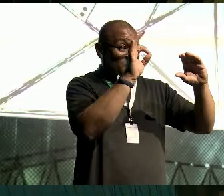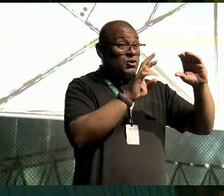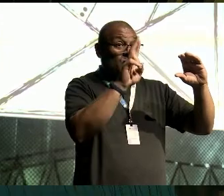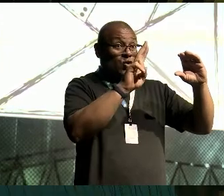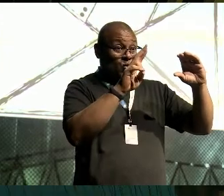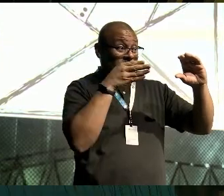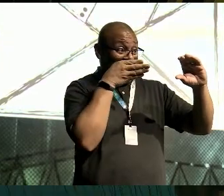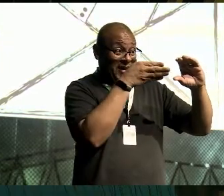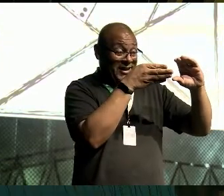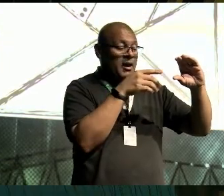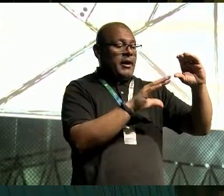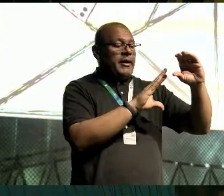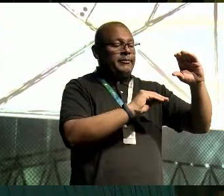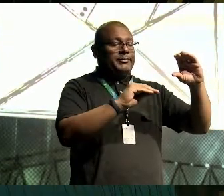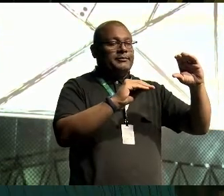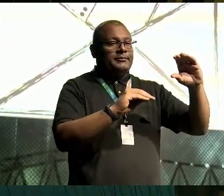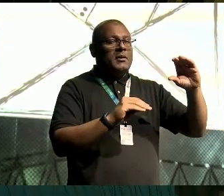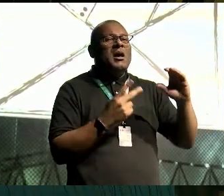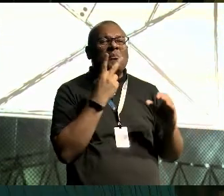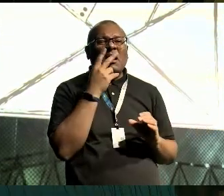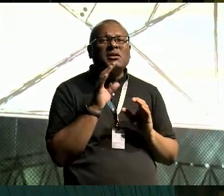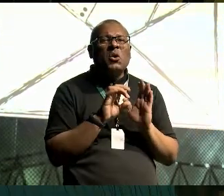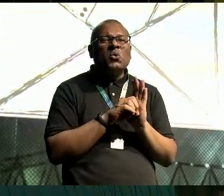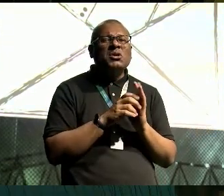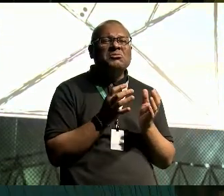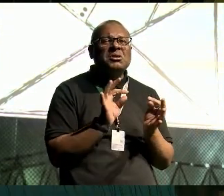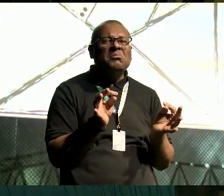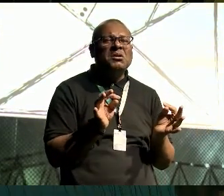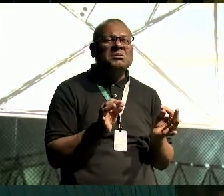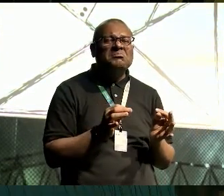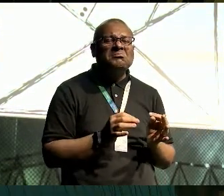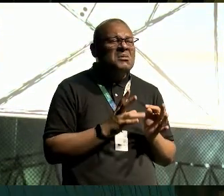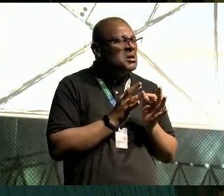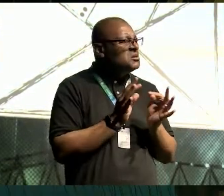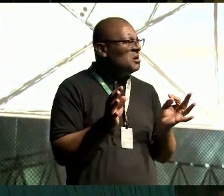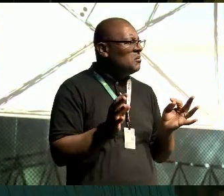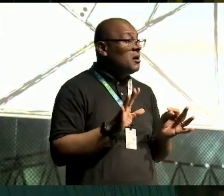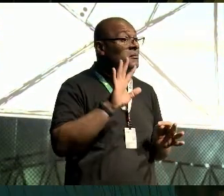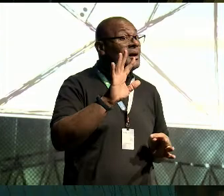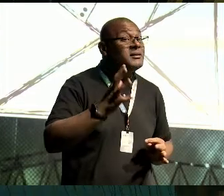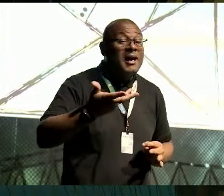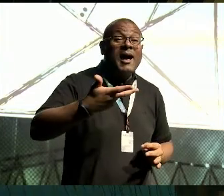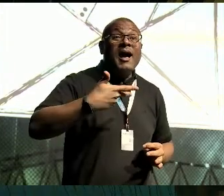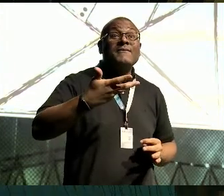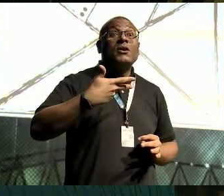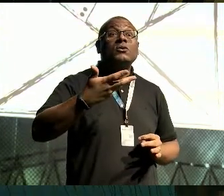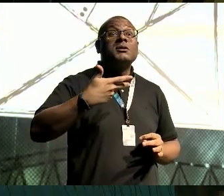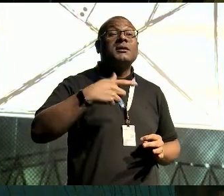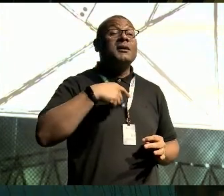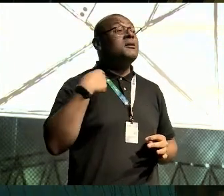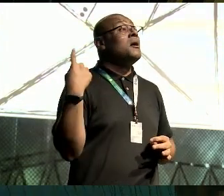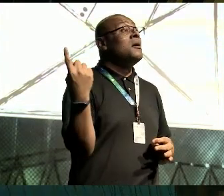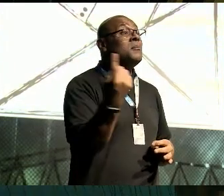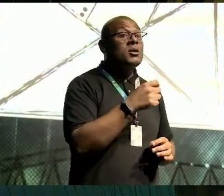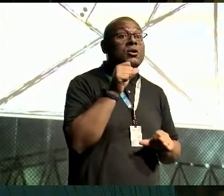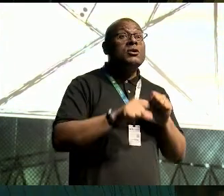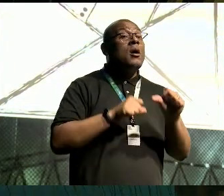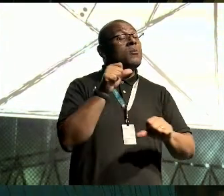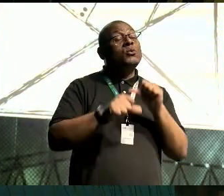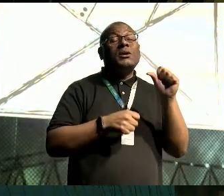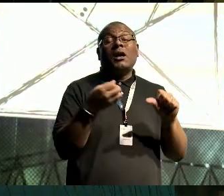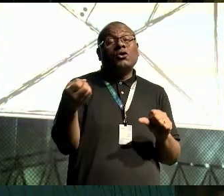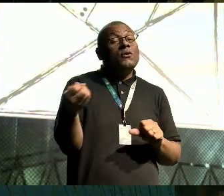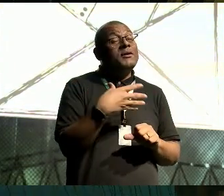Uhum. E esse conceito pode parecer uma coisa muito simples, né? Mas é o que acaba dando a velocidade para a gente na hora de colocar